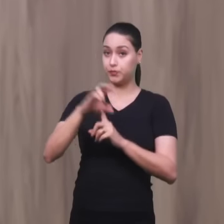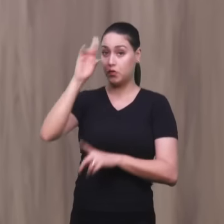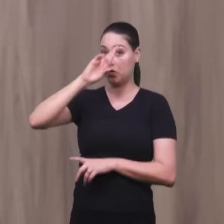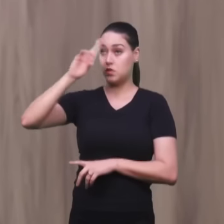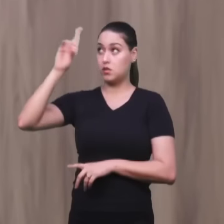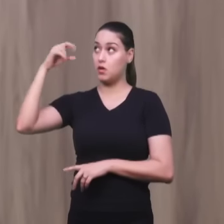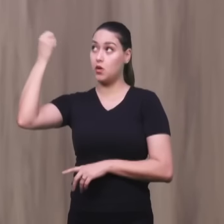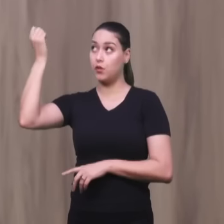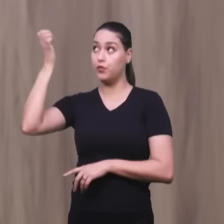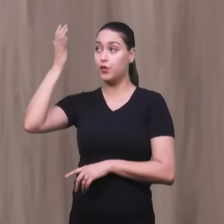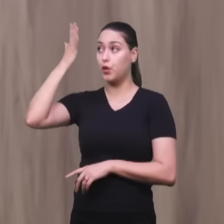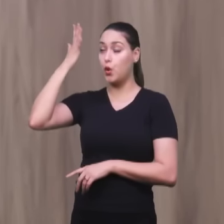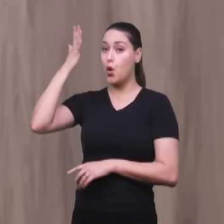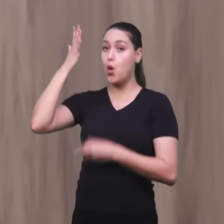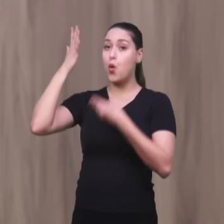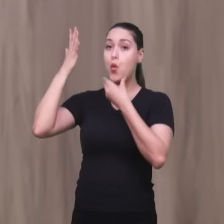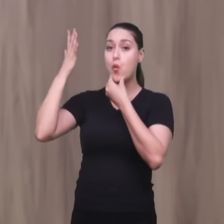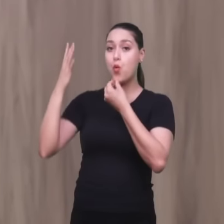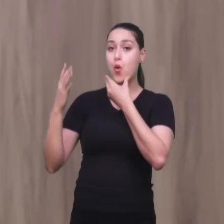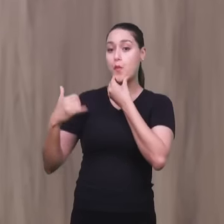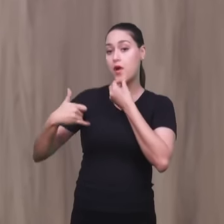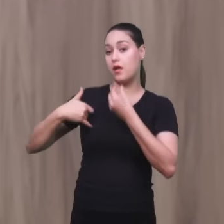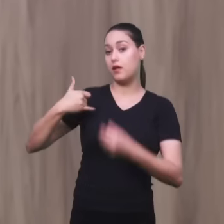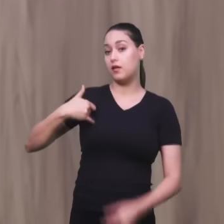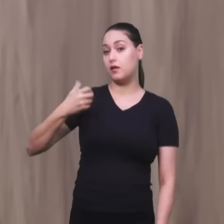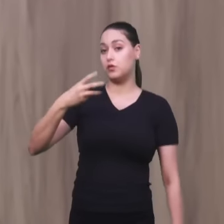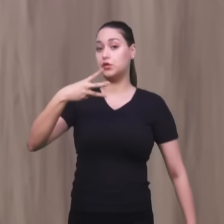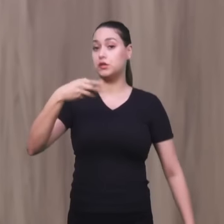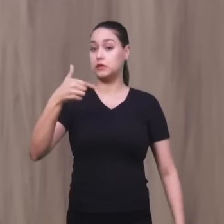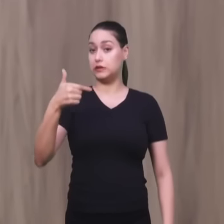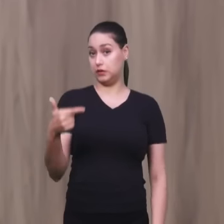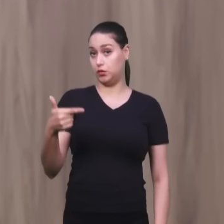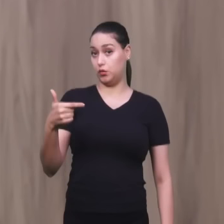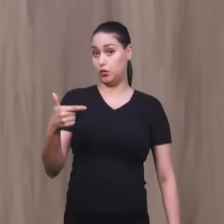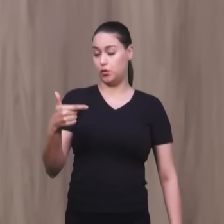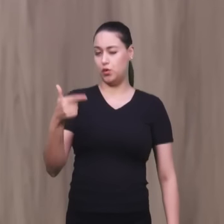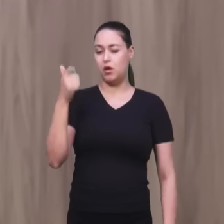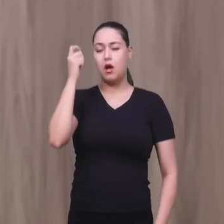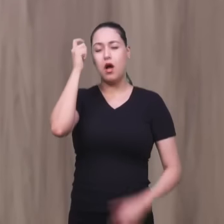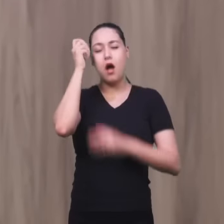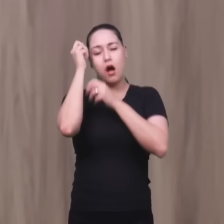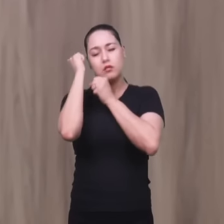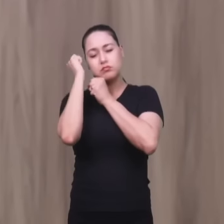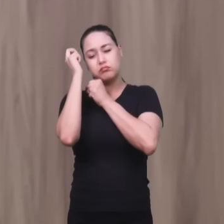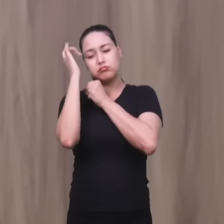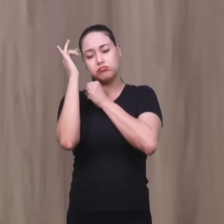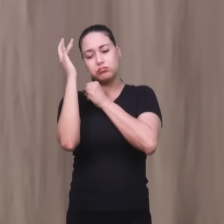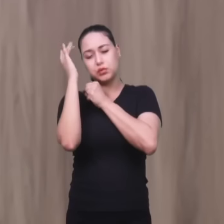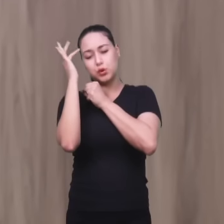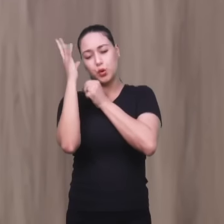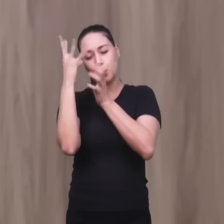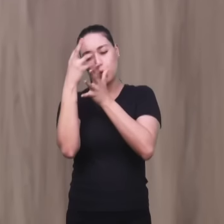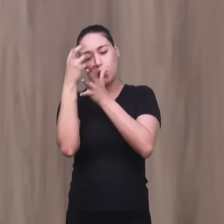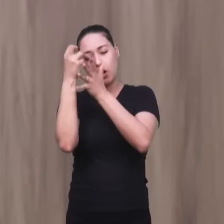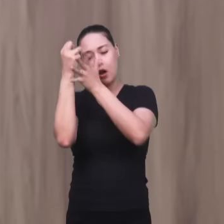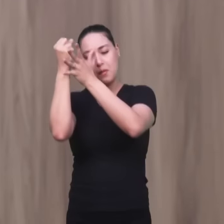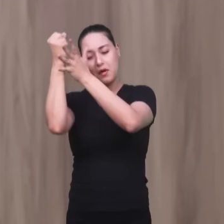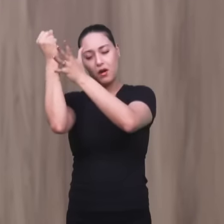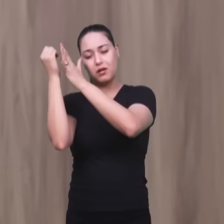idade Ele teve um sonho Com o arrebatamento Da igreja Mas ele não Era